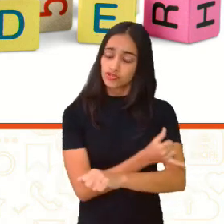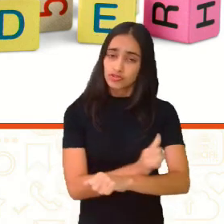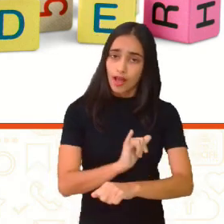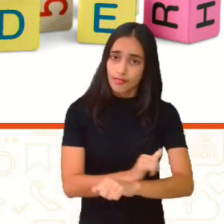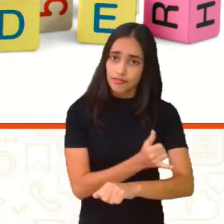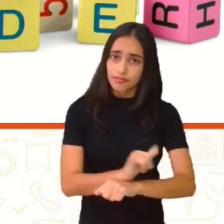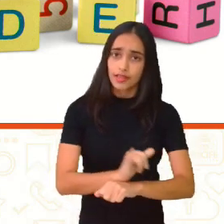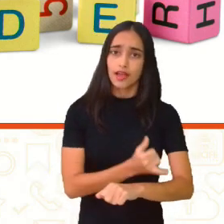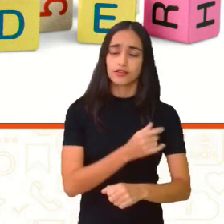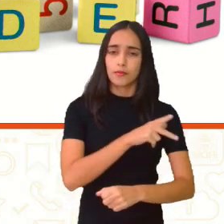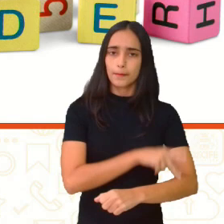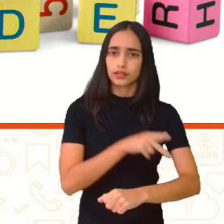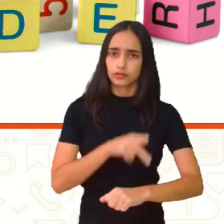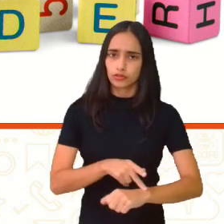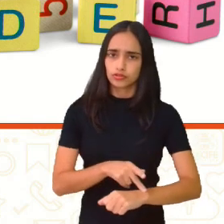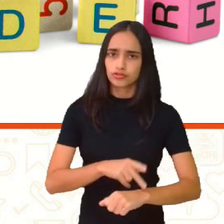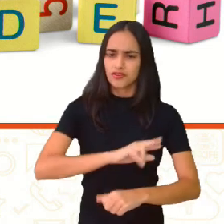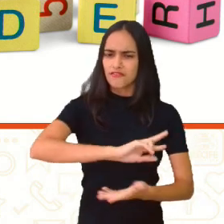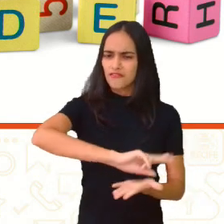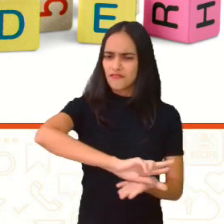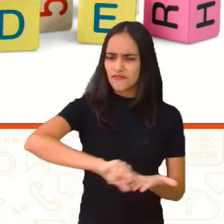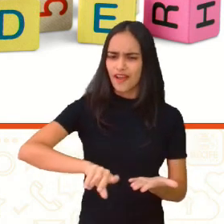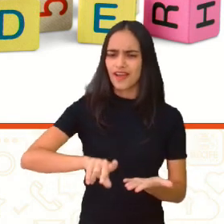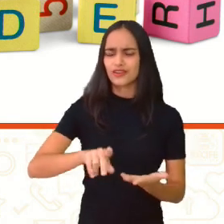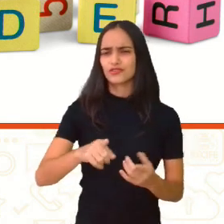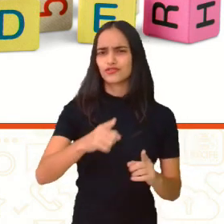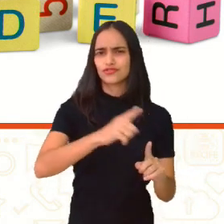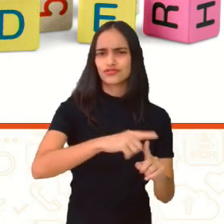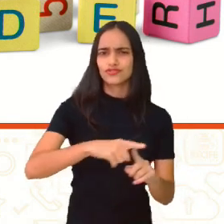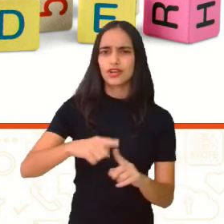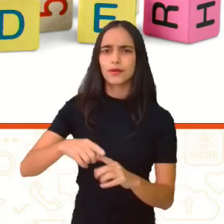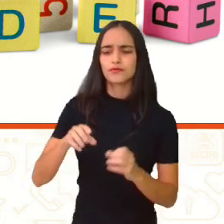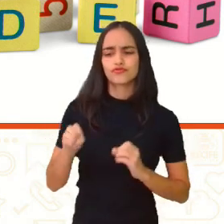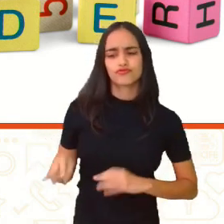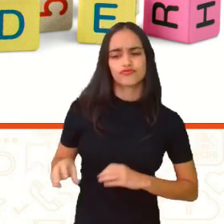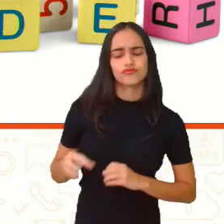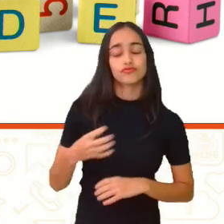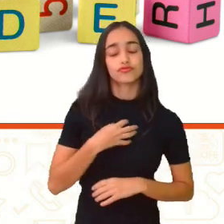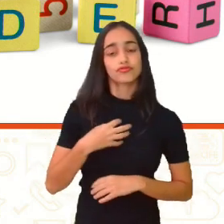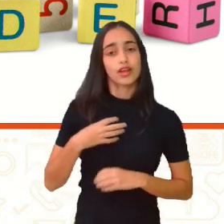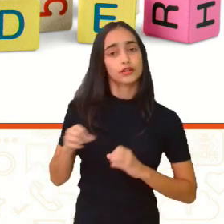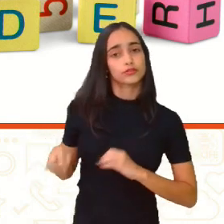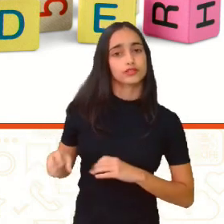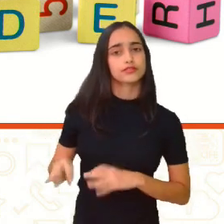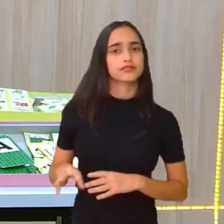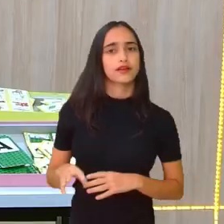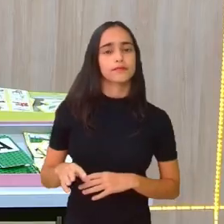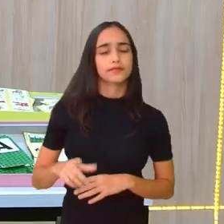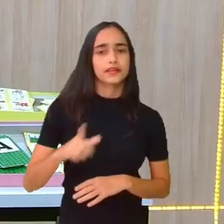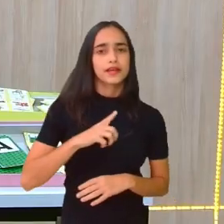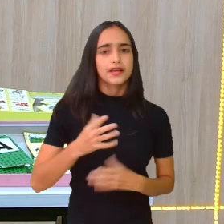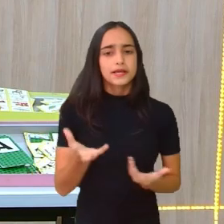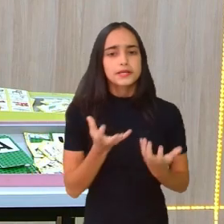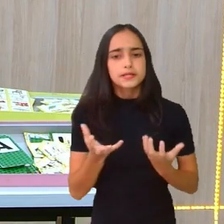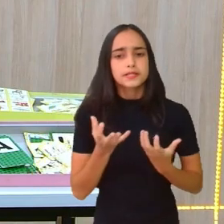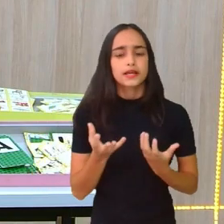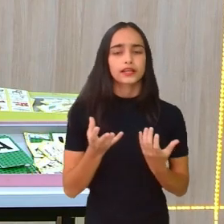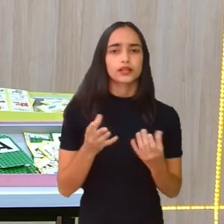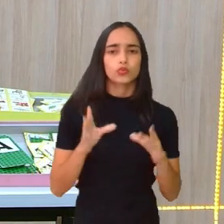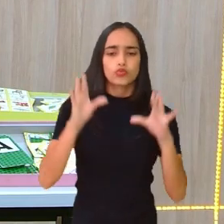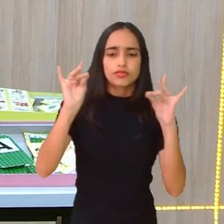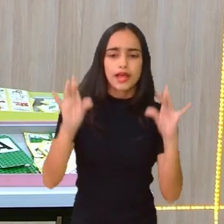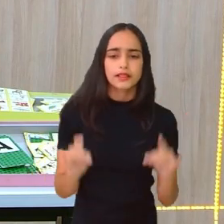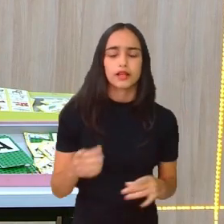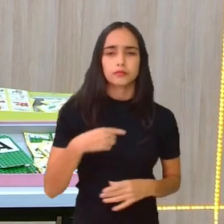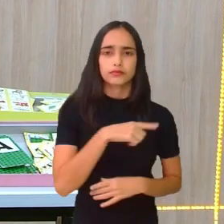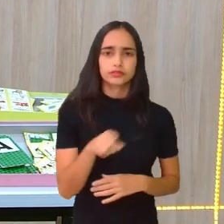fala de diferentes recursos, aí eu queria abrir um parêntese e chamar a atenção para um detalhe que é muito importante. Quando a gente tem muitos recursos, quando a